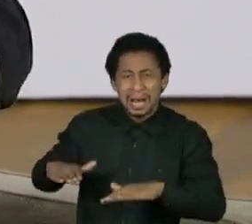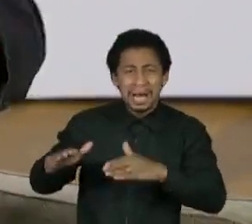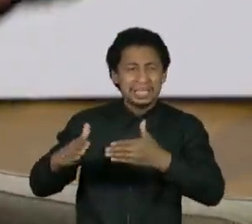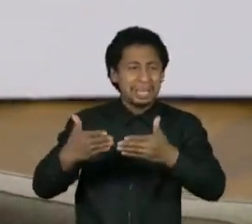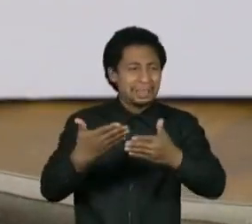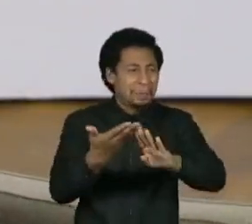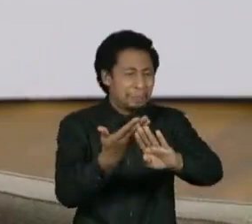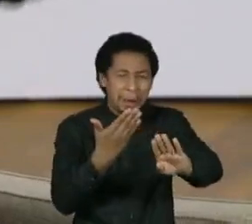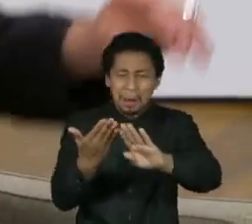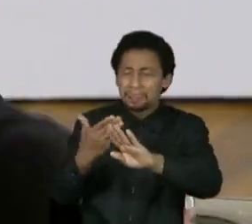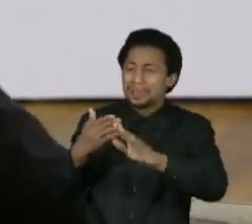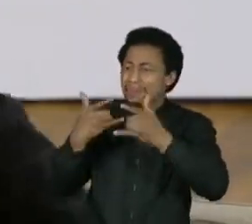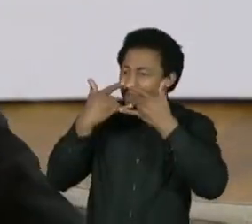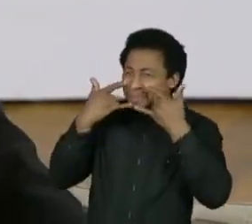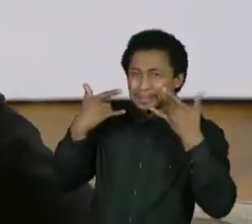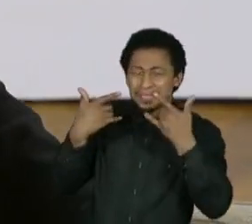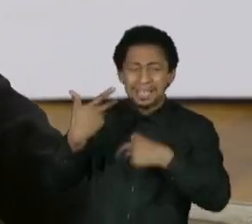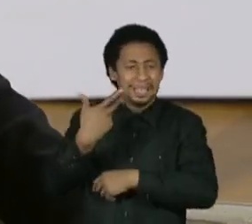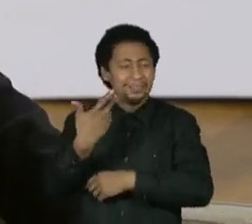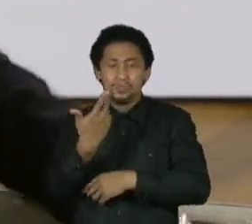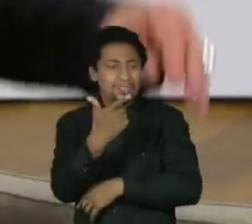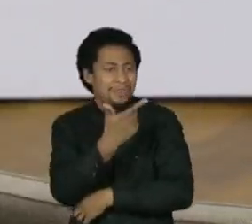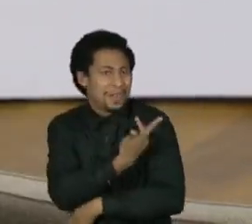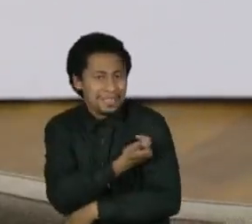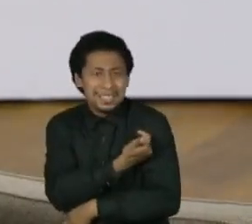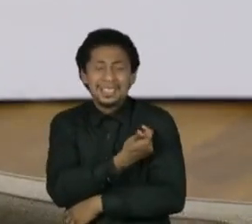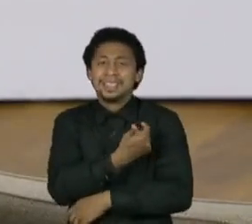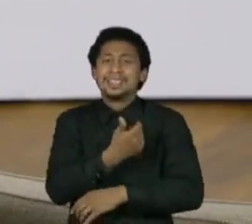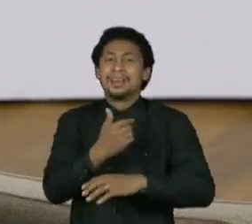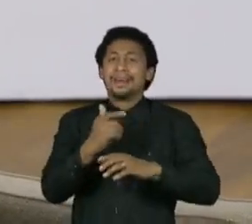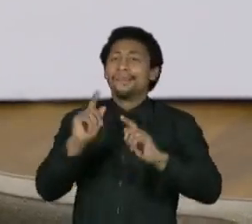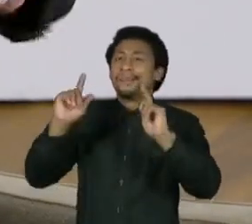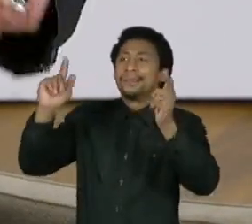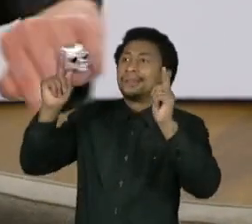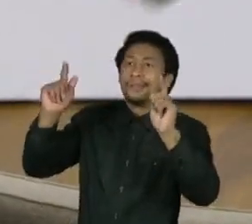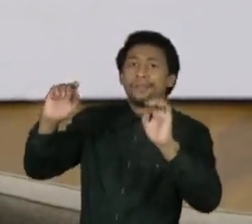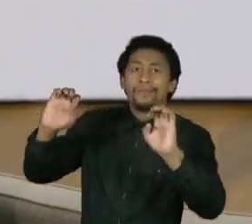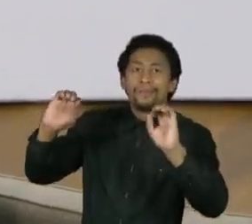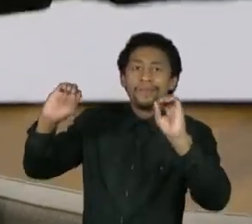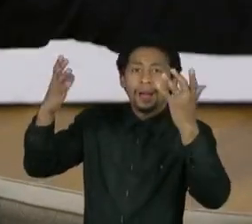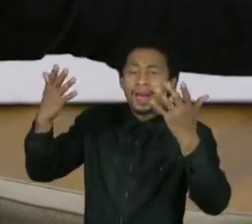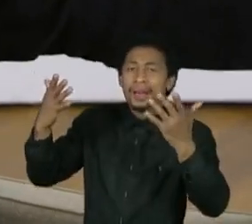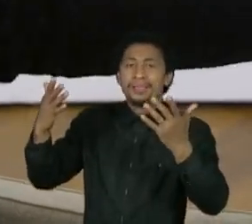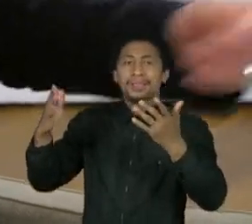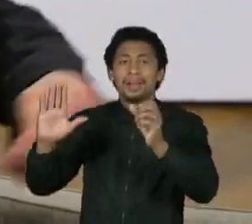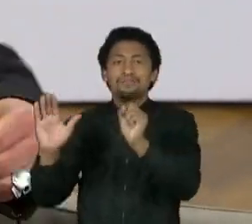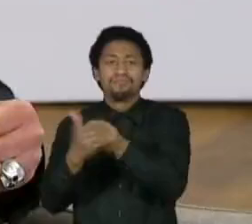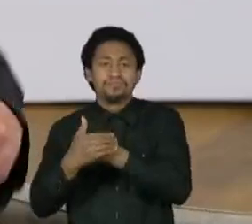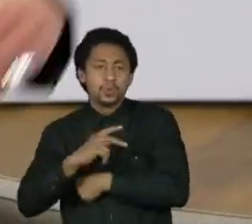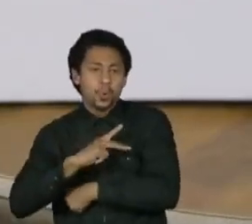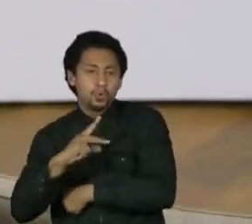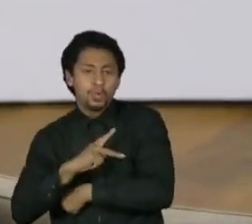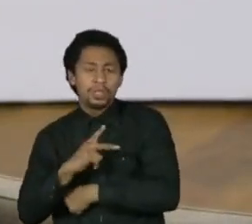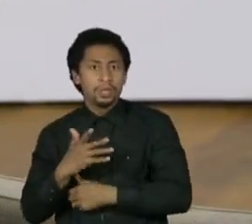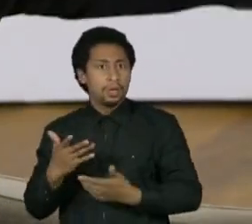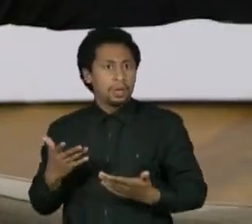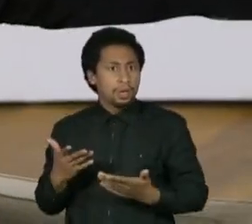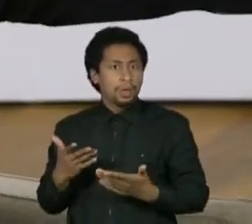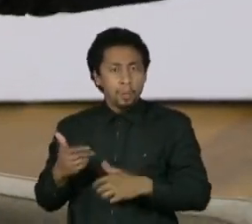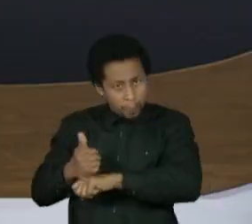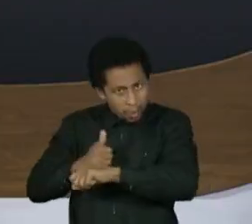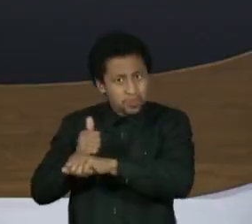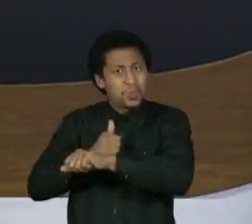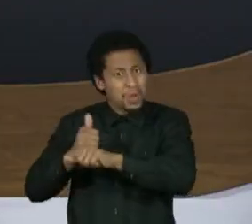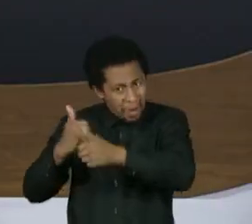acontecer, no respeito, festa clandestina, inclusive de jogador de futebol. Jogador de futebol indo em festa, além de organizar,